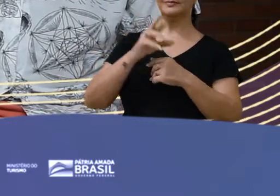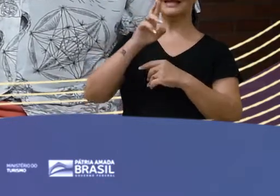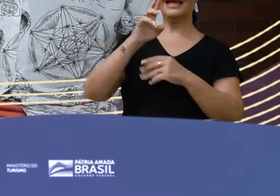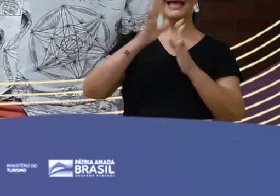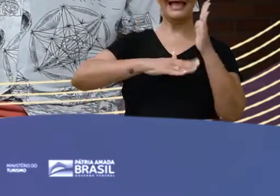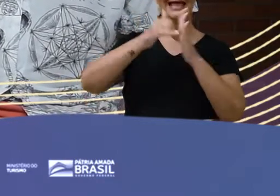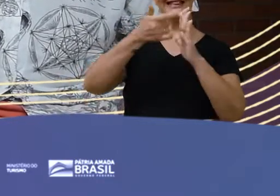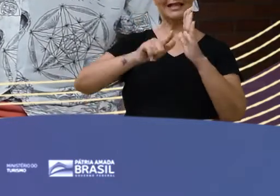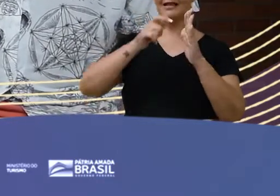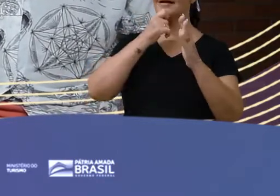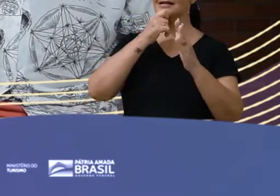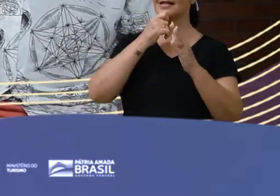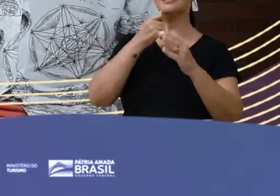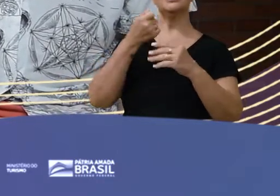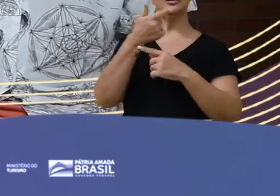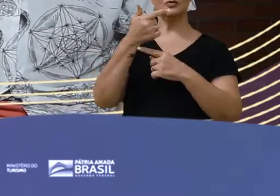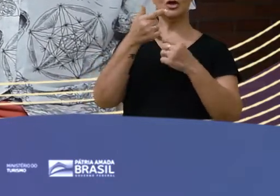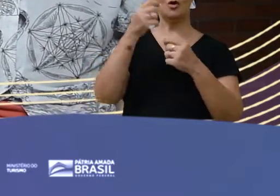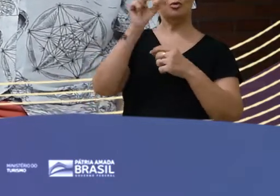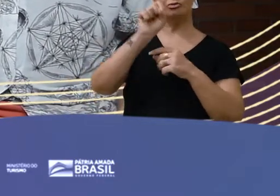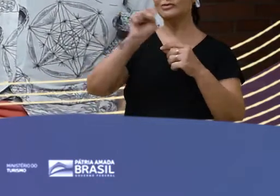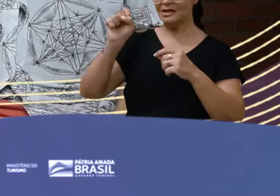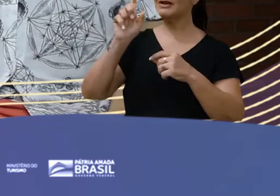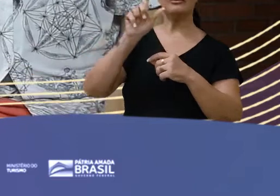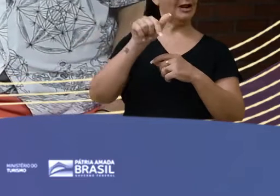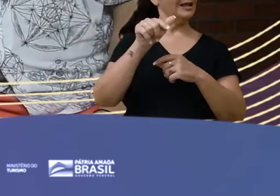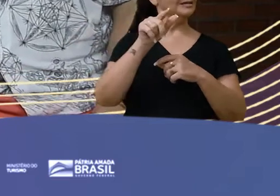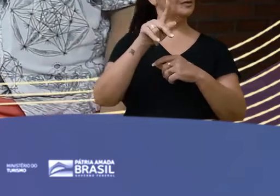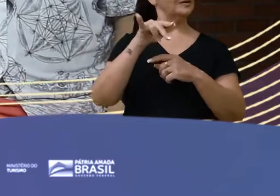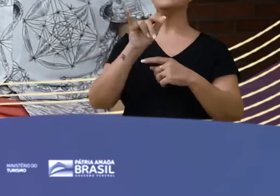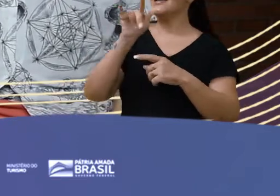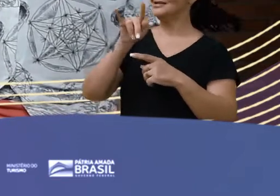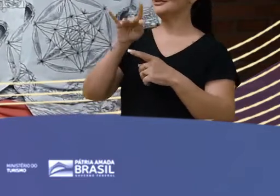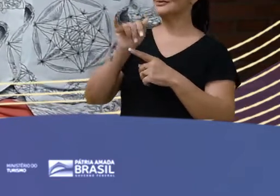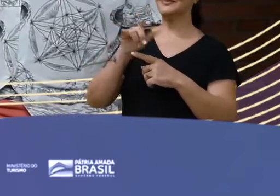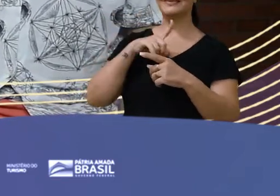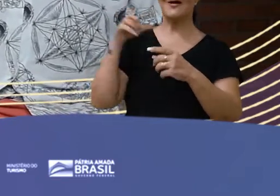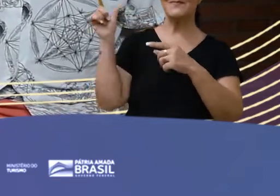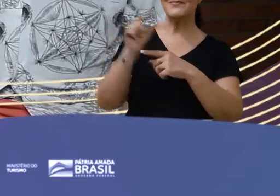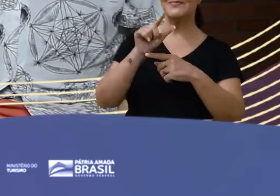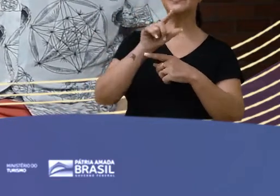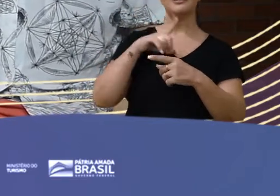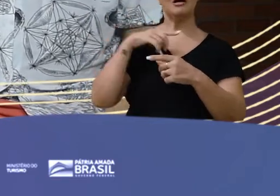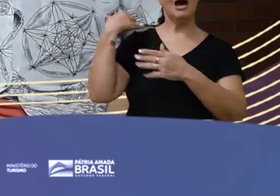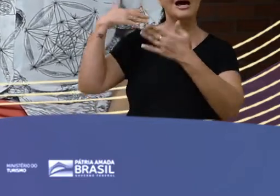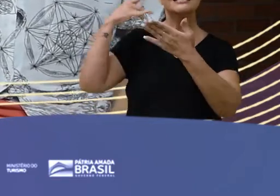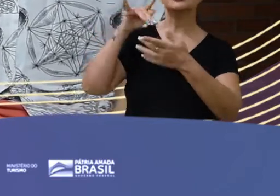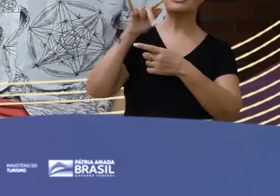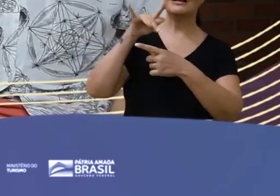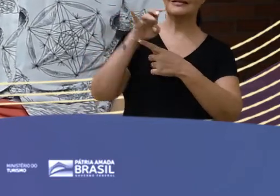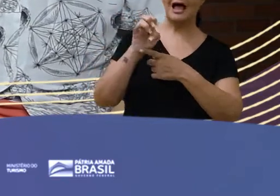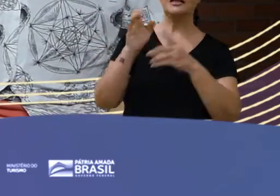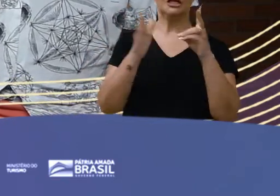disco, Retinta, ainda esse ano no segundo semestre, né, Zapata? É isso, Platônica. Riá, que traz um pouco da sua